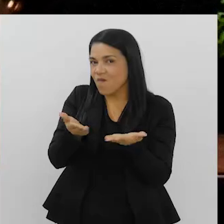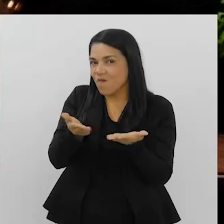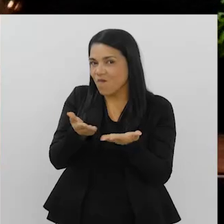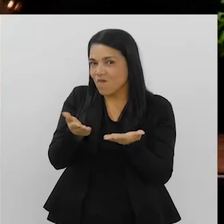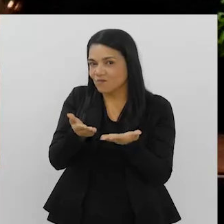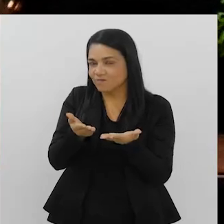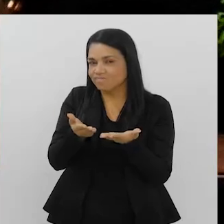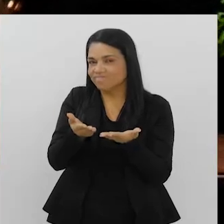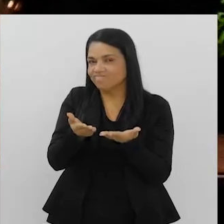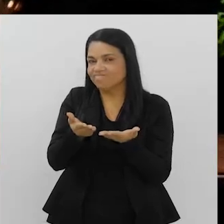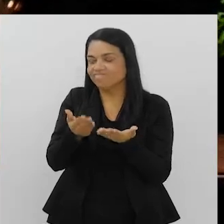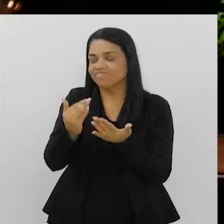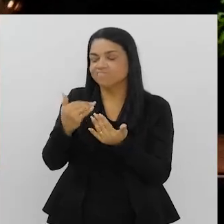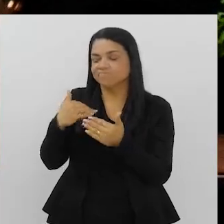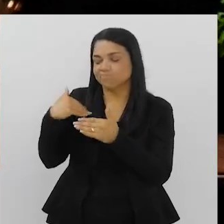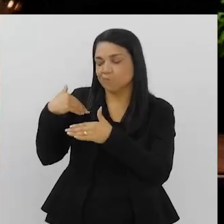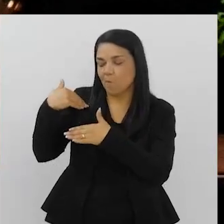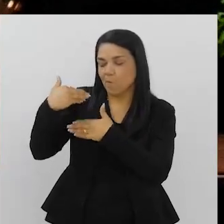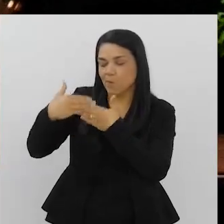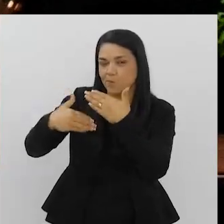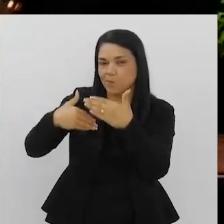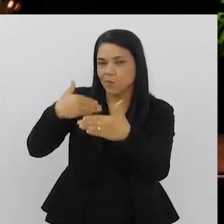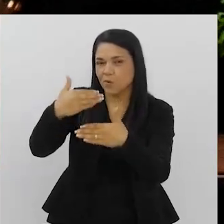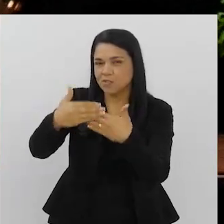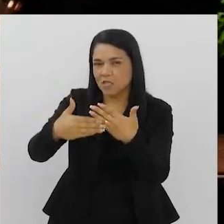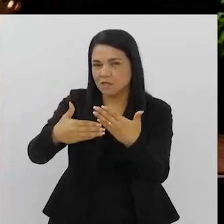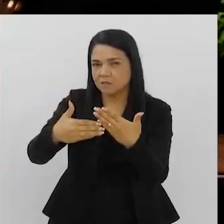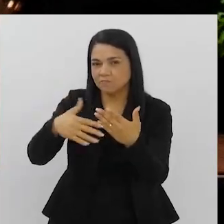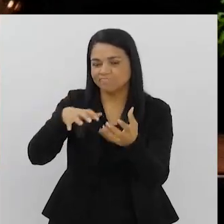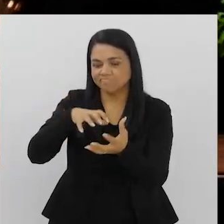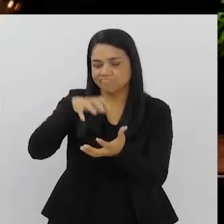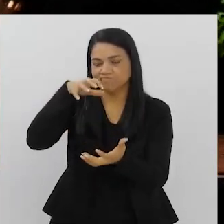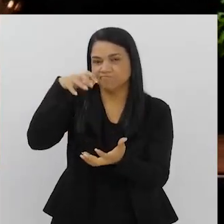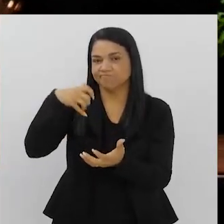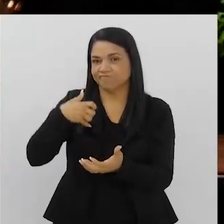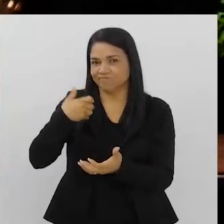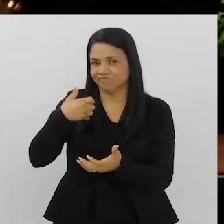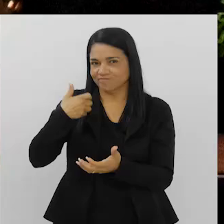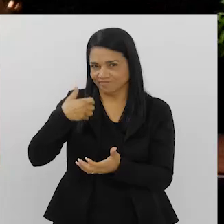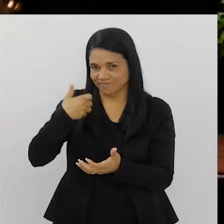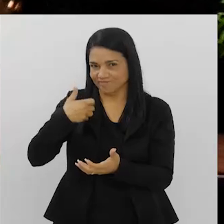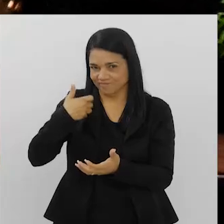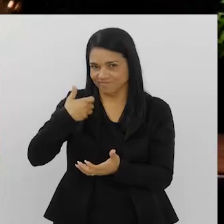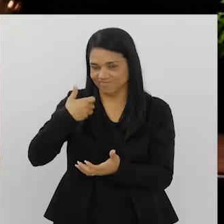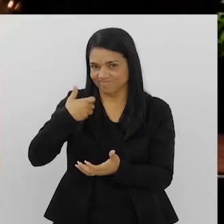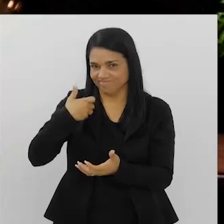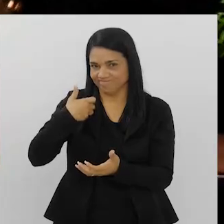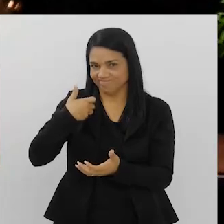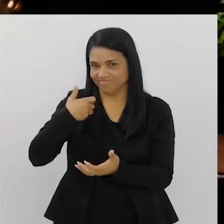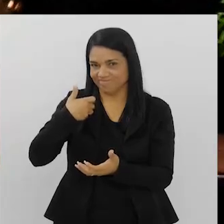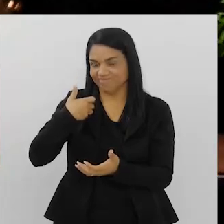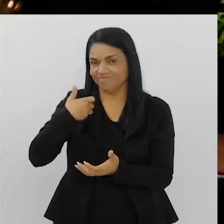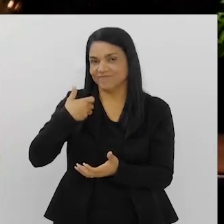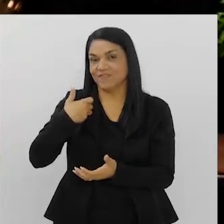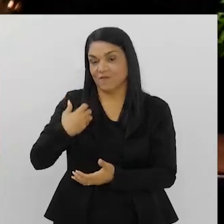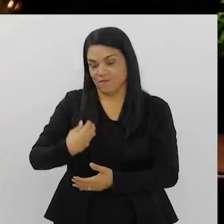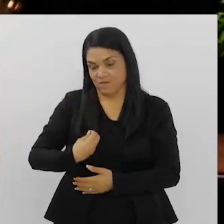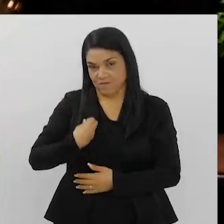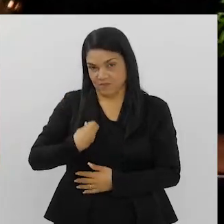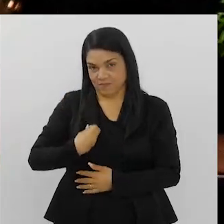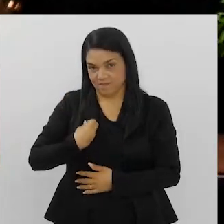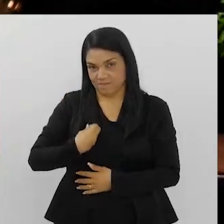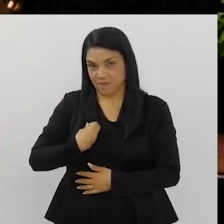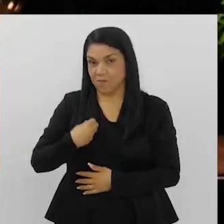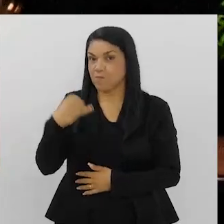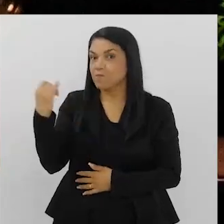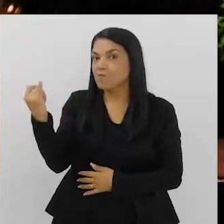Hoje a gente fala muito sobre o processo de envelhecimento que está sendo construído ao longo da nossa vida,